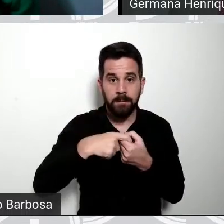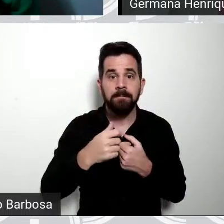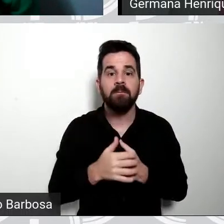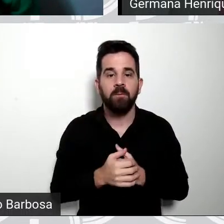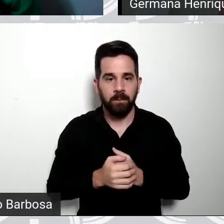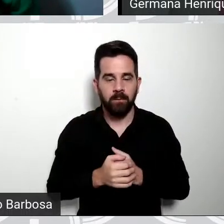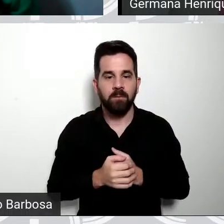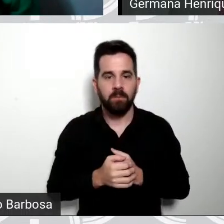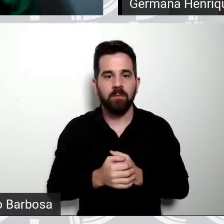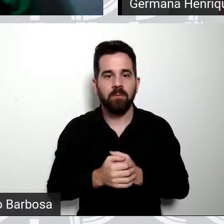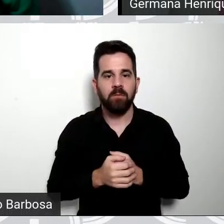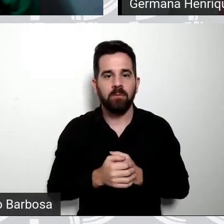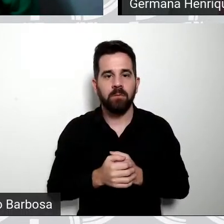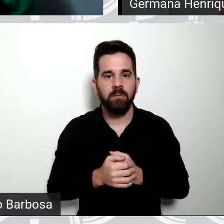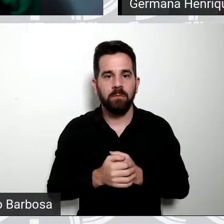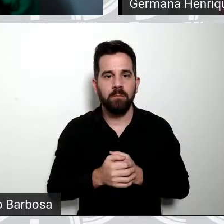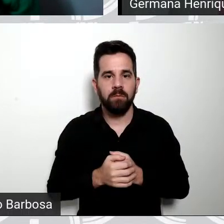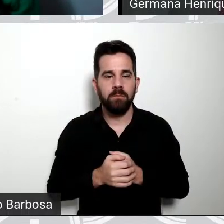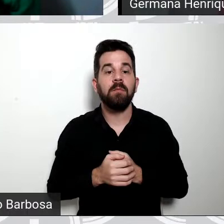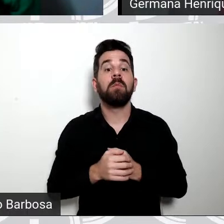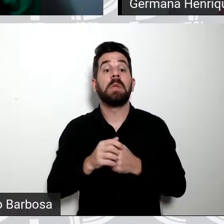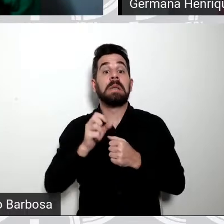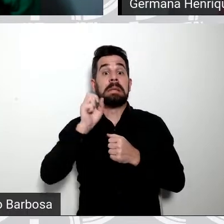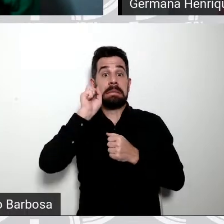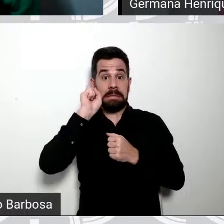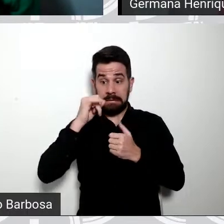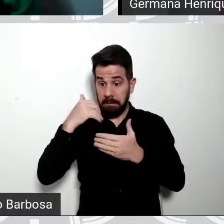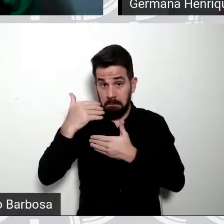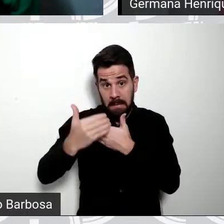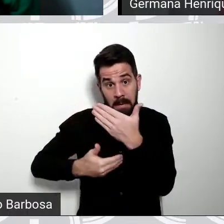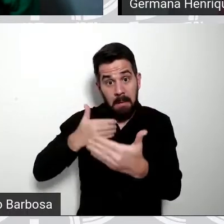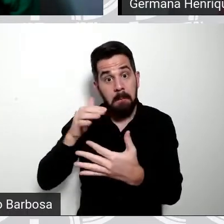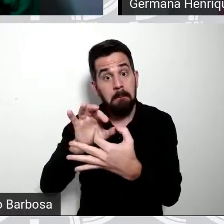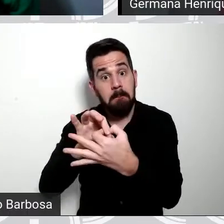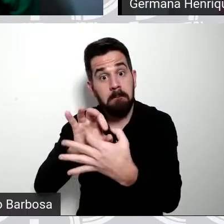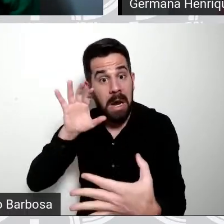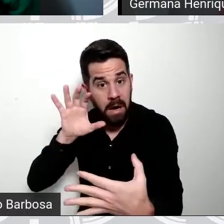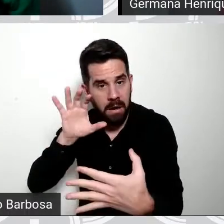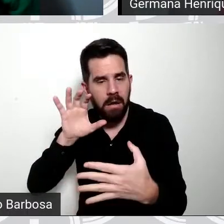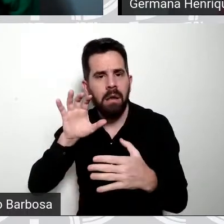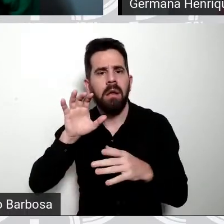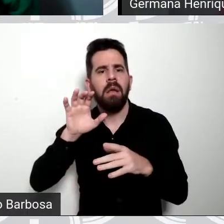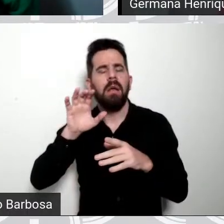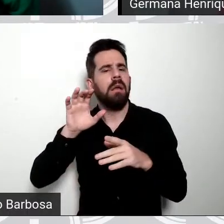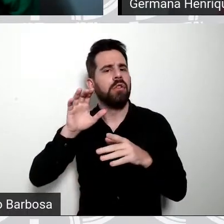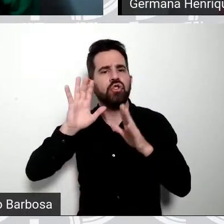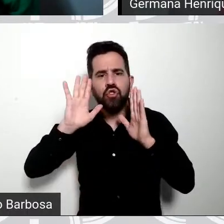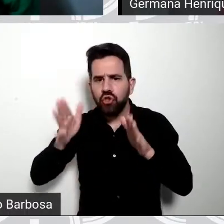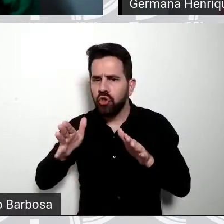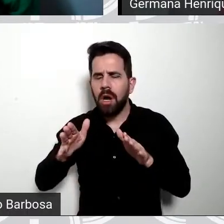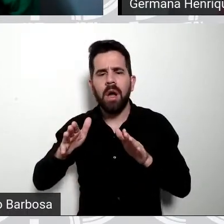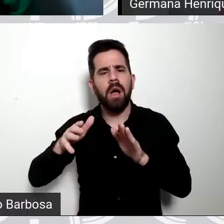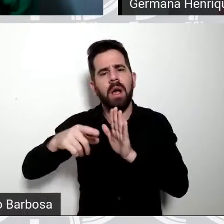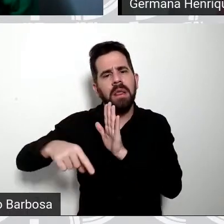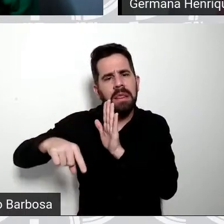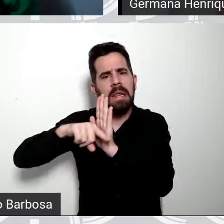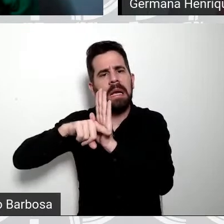A descontinuidade, colocada por vezes como negatividade da